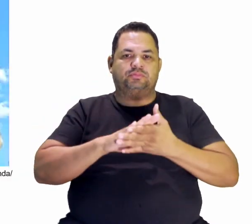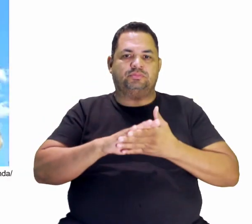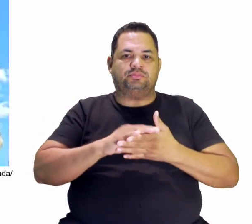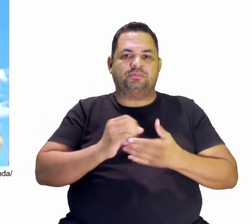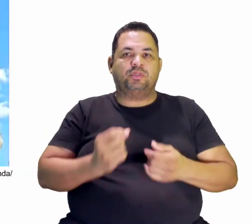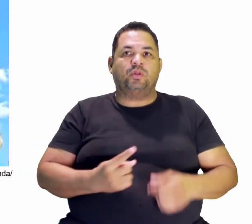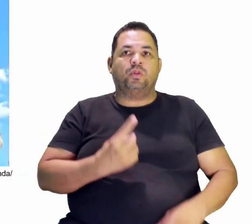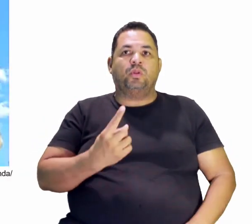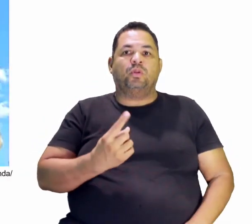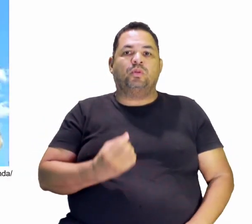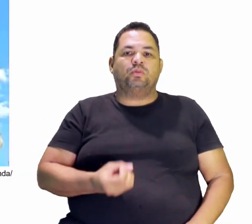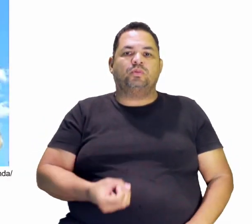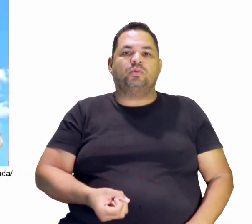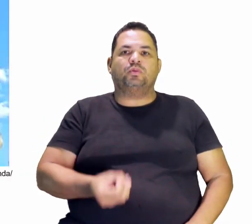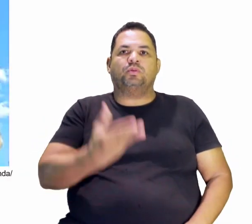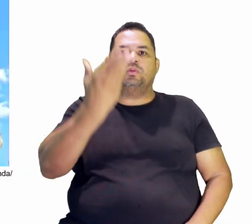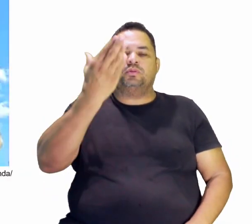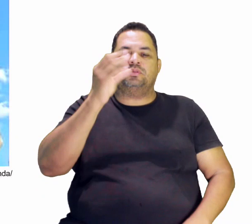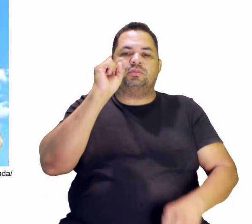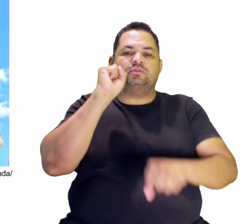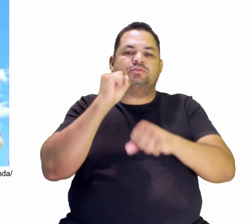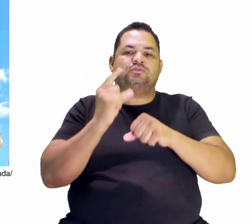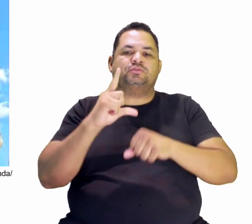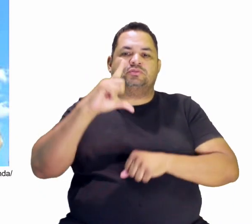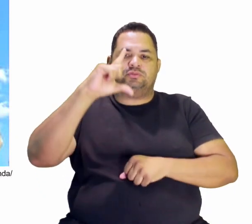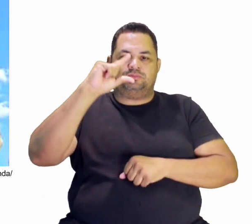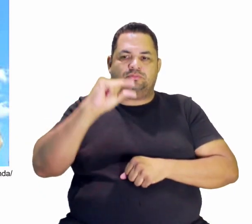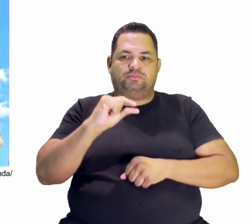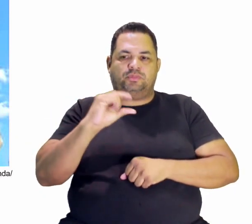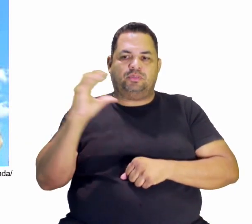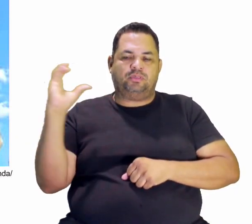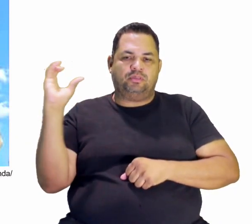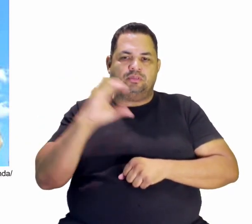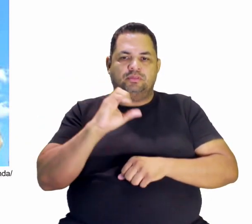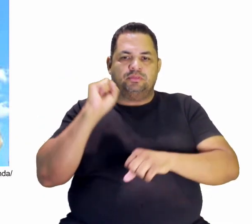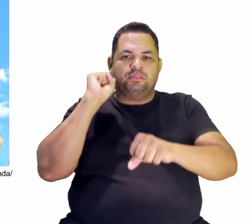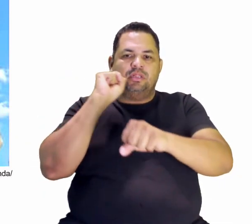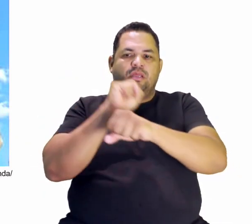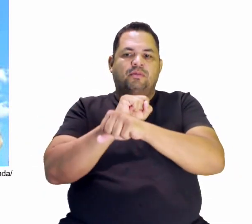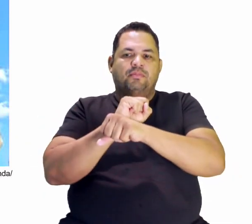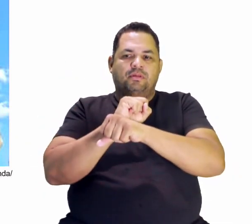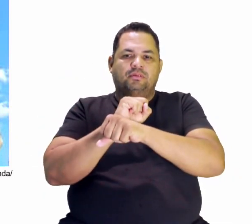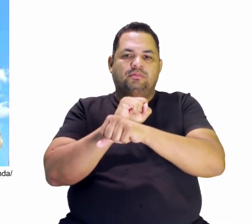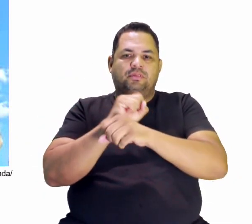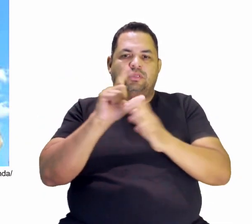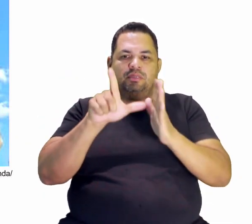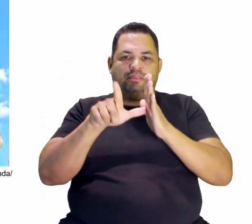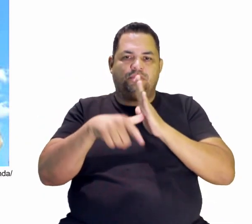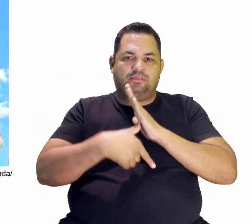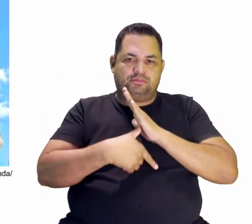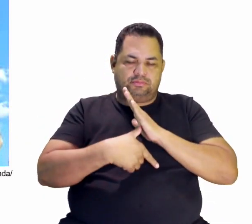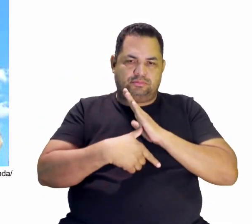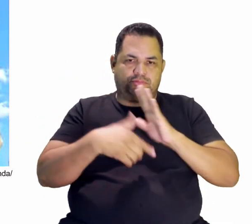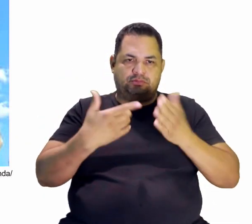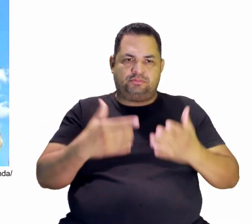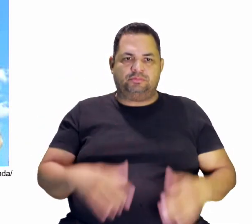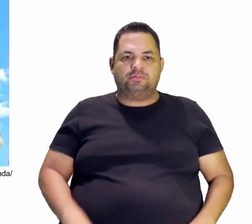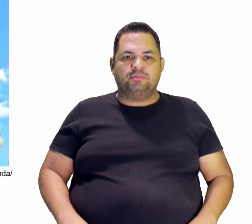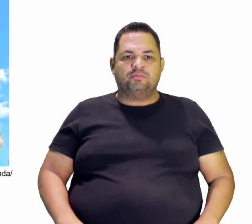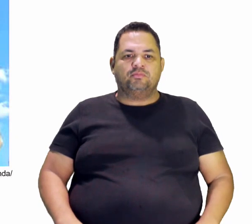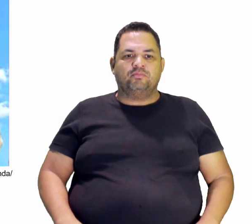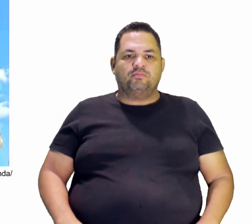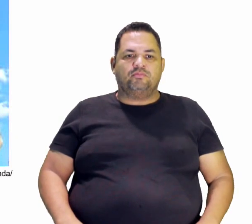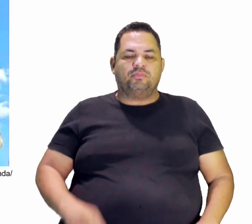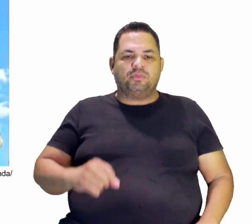cima, ele vai diminuir a velocidade até parar. Ele é um movimento retardado. Então, acelerado quando